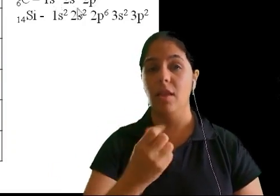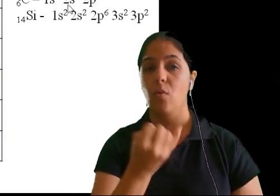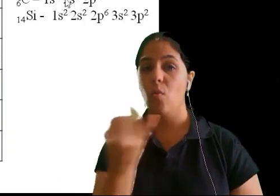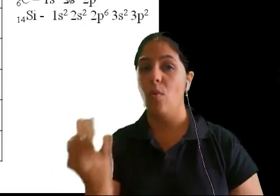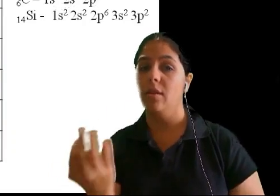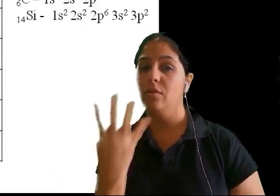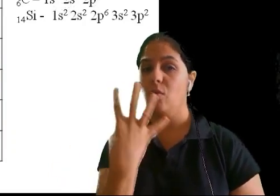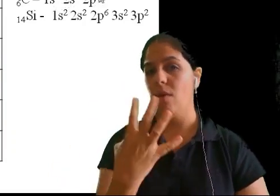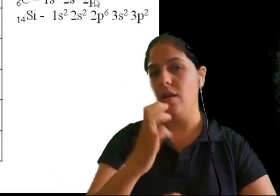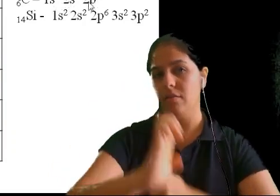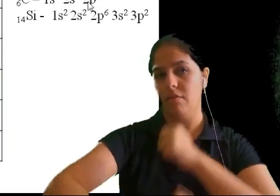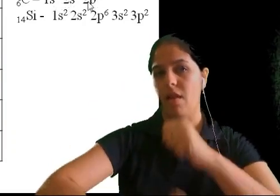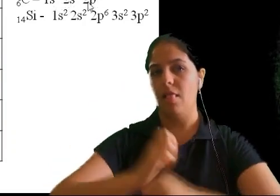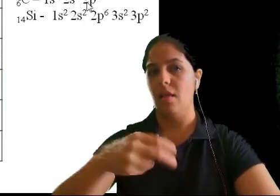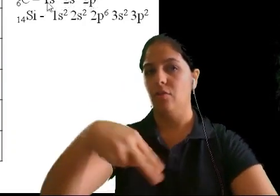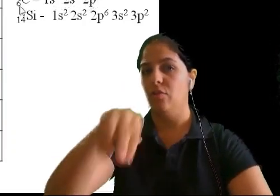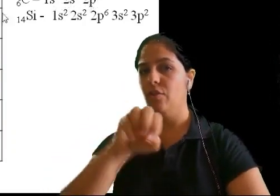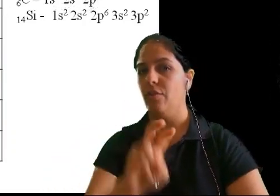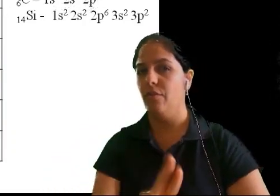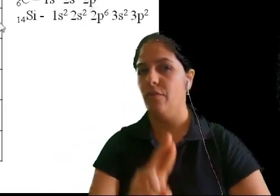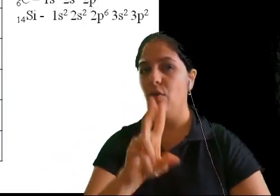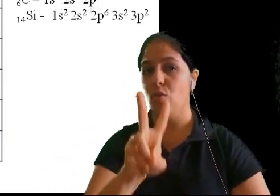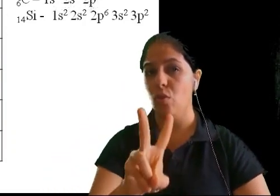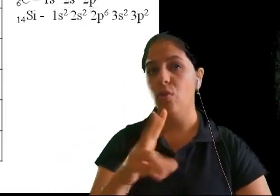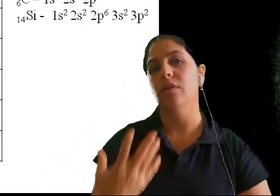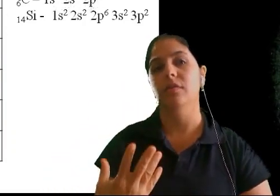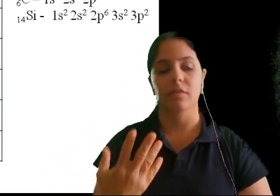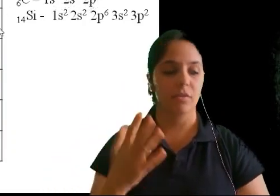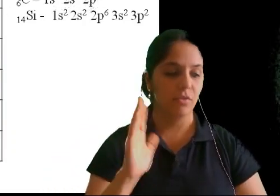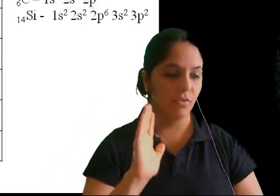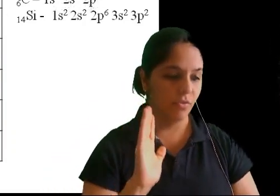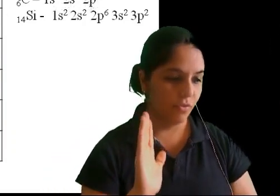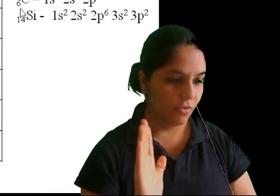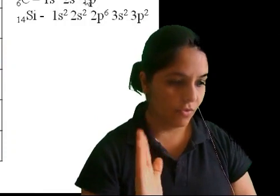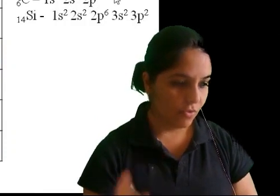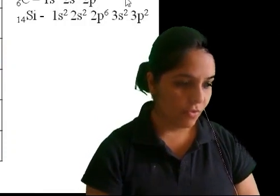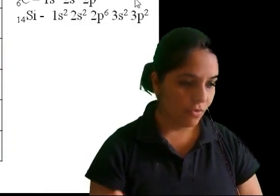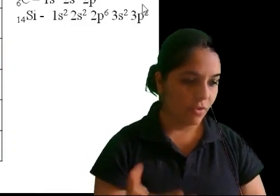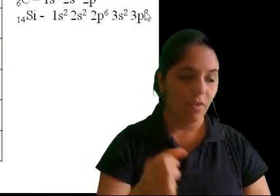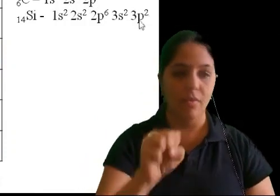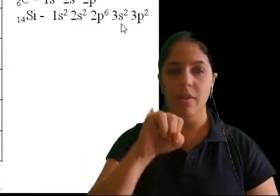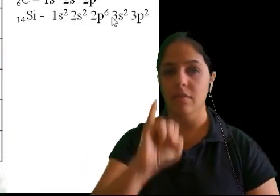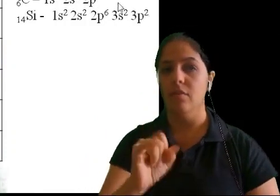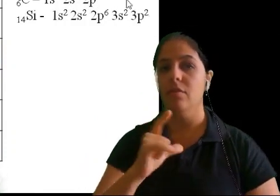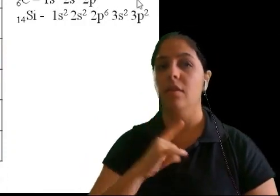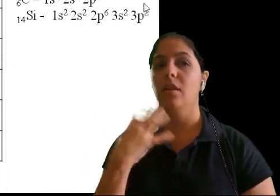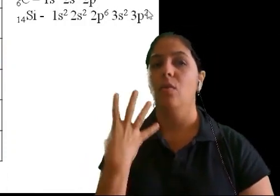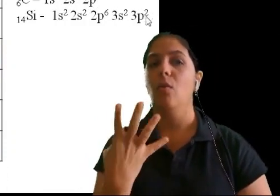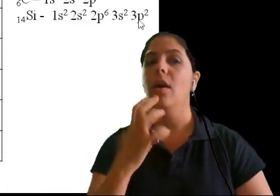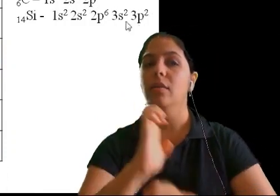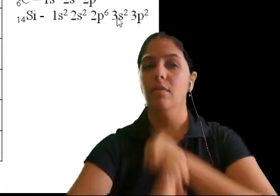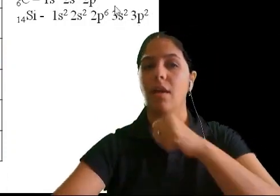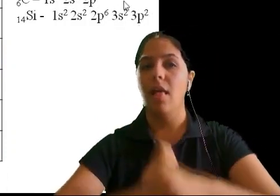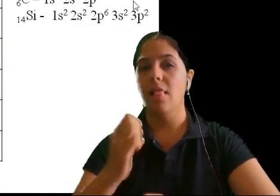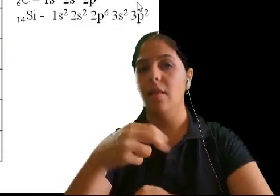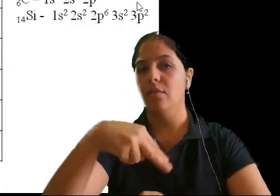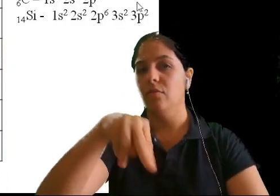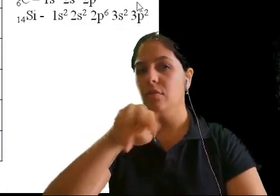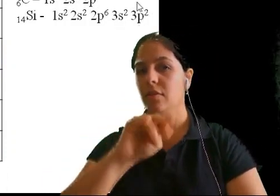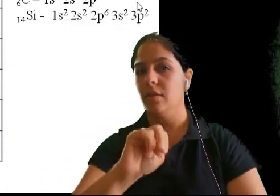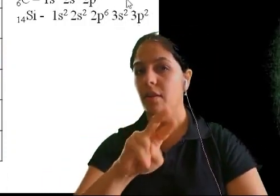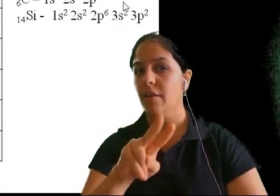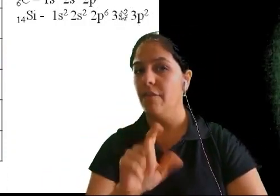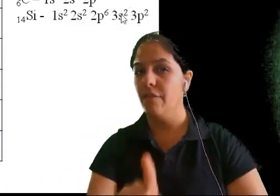tem 4 elétrons no nível 2. Já o silício, que está no terceiro período, tem 4 elétrons no